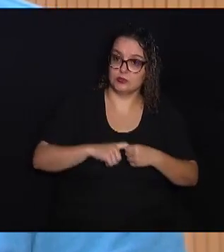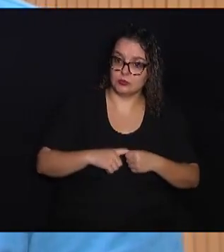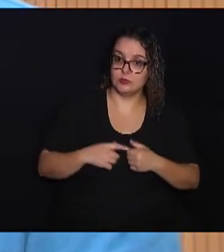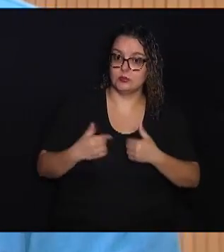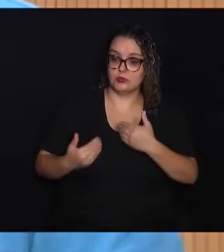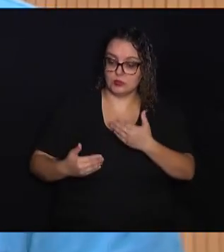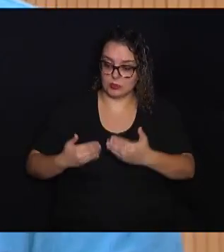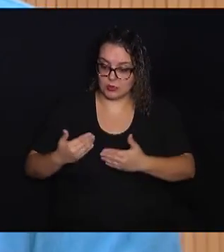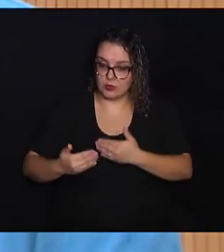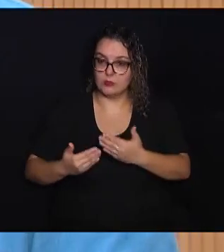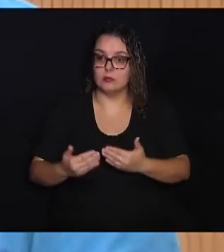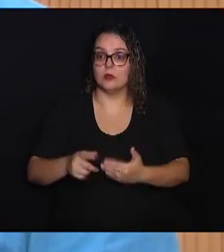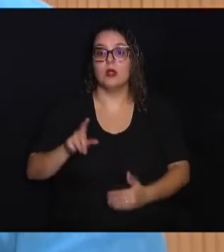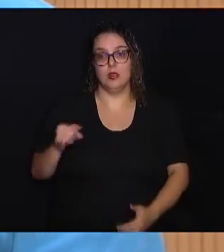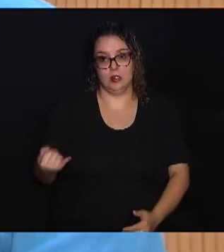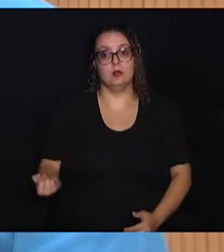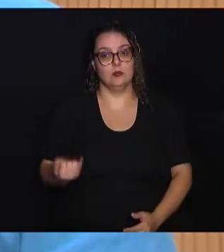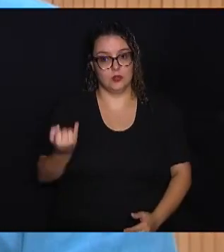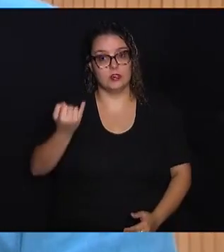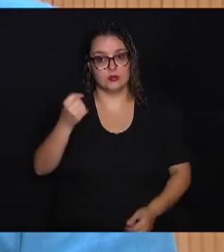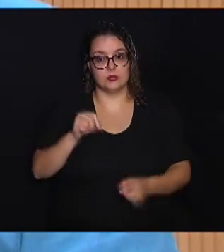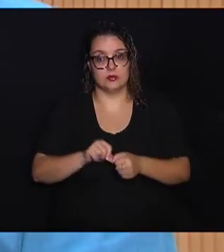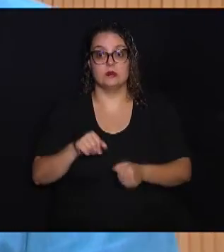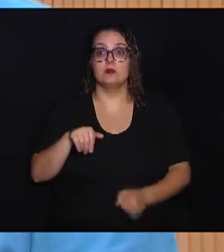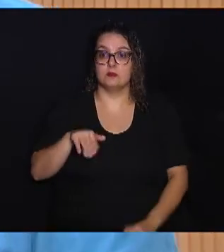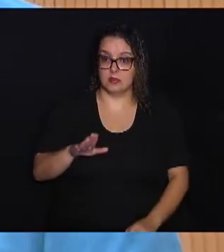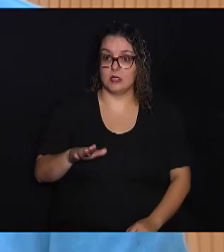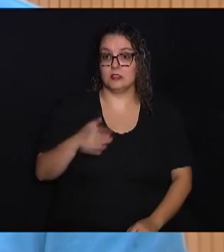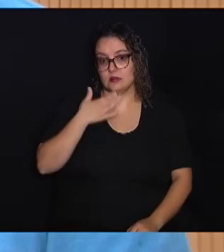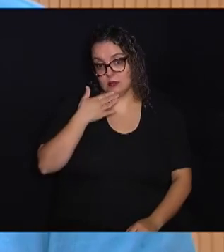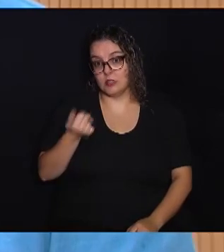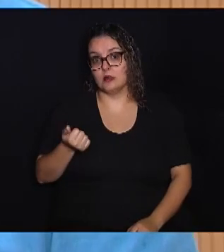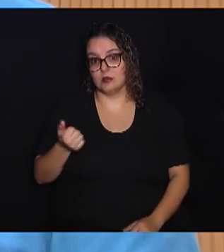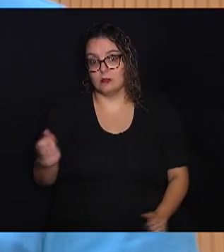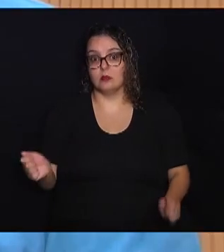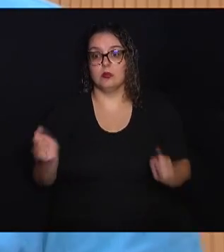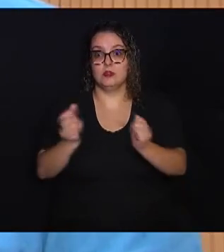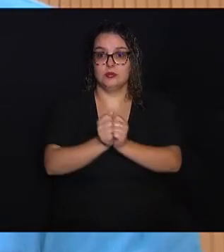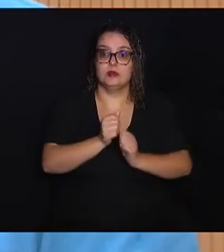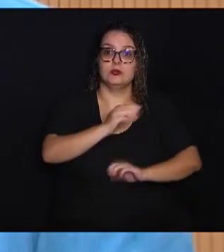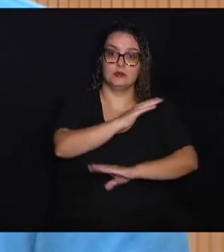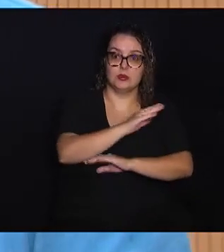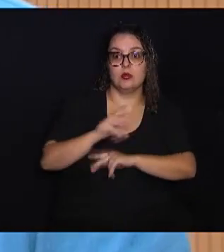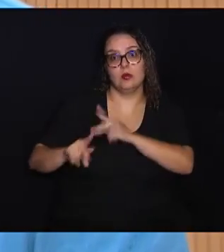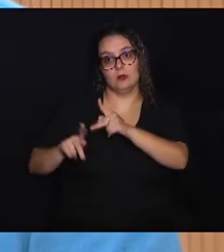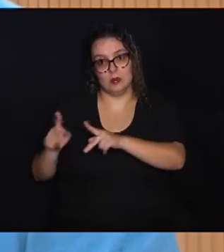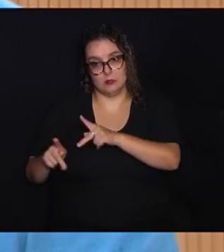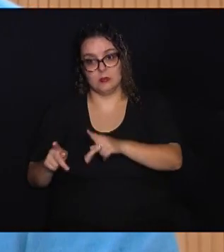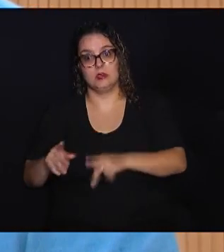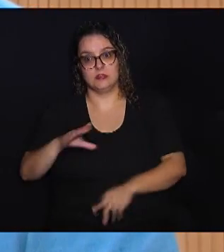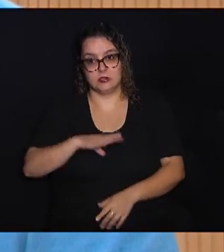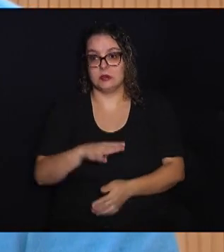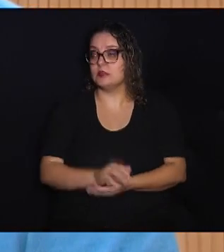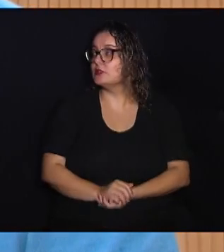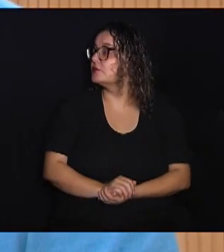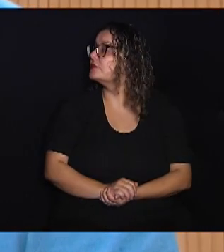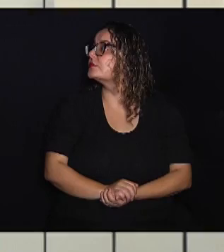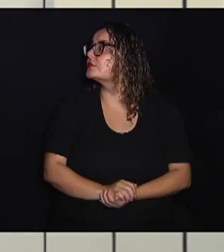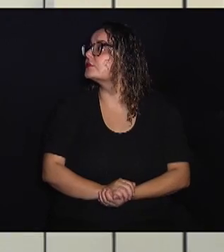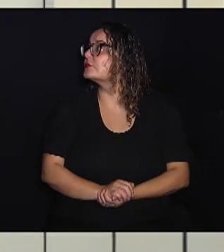caminhando. Importante fazer cada vez mais uma aproximação da Câmara com a população da cidade.